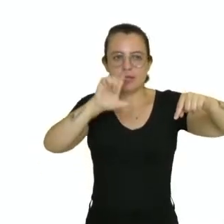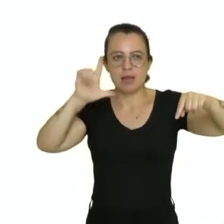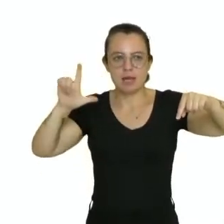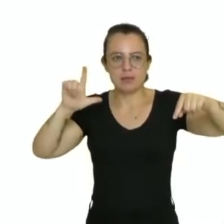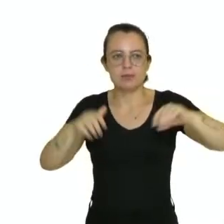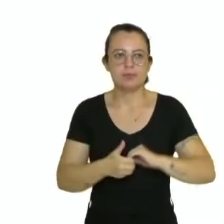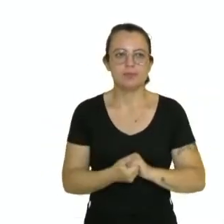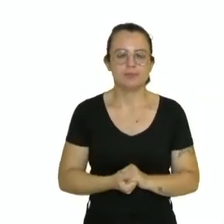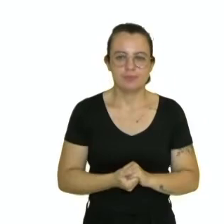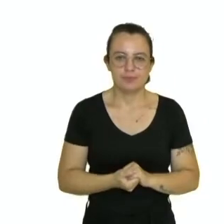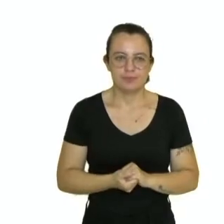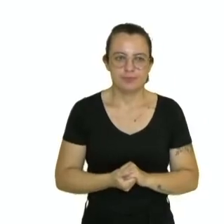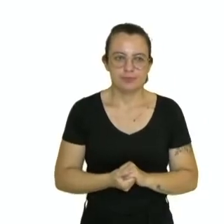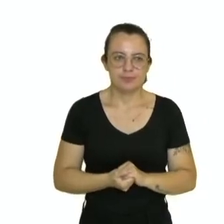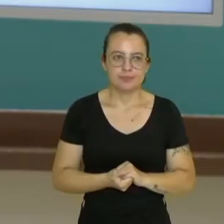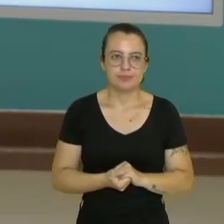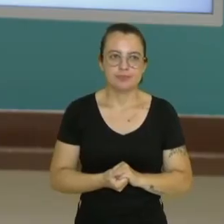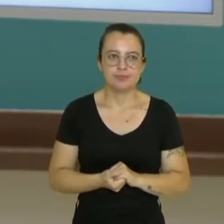claro aqui,